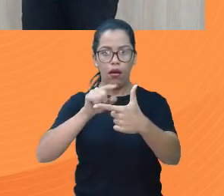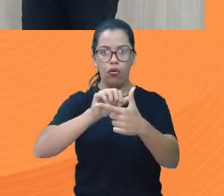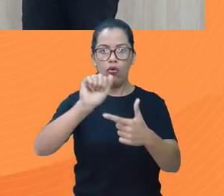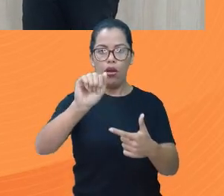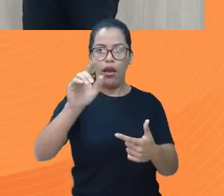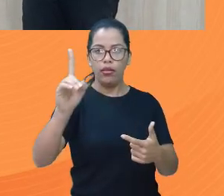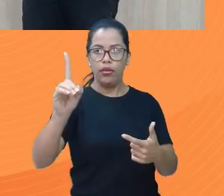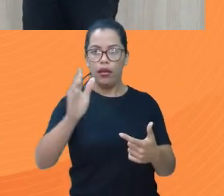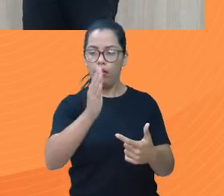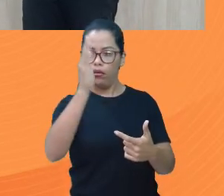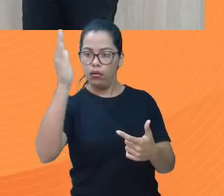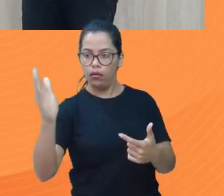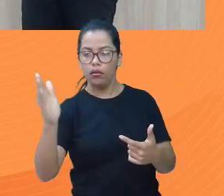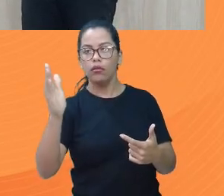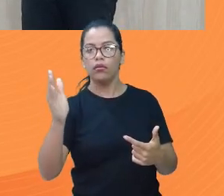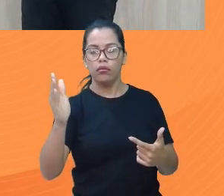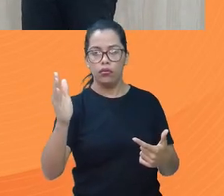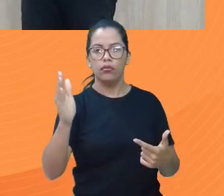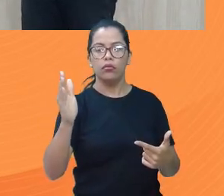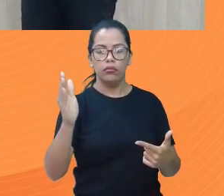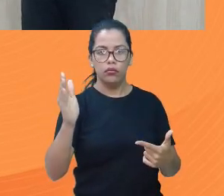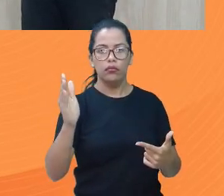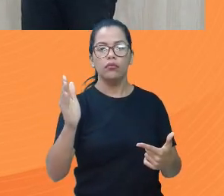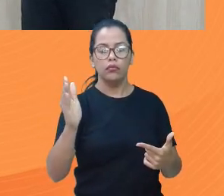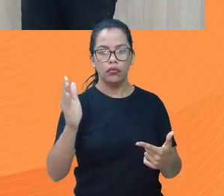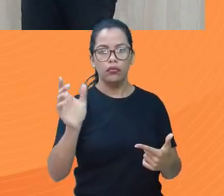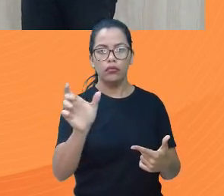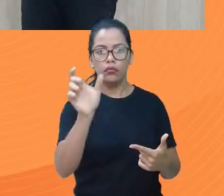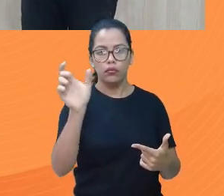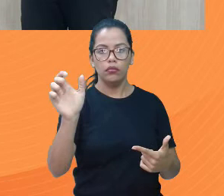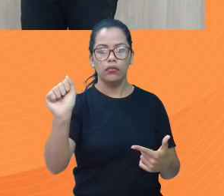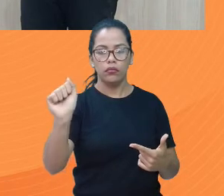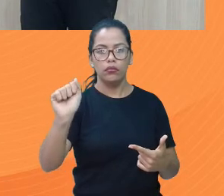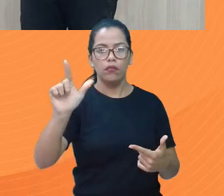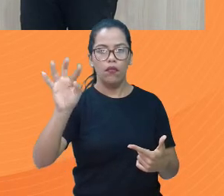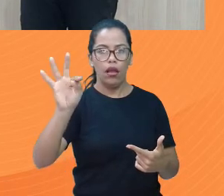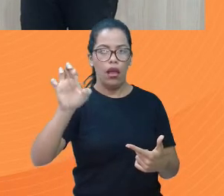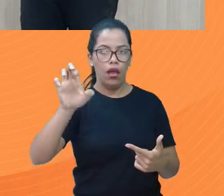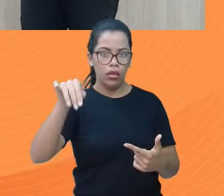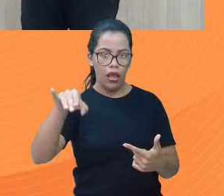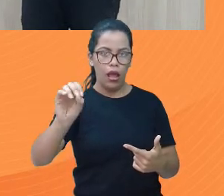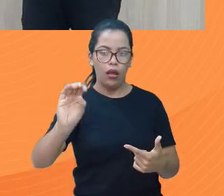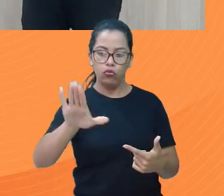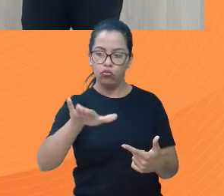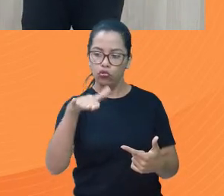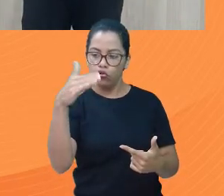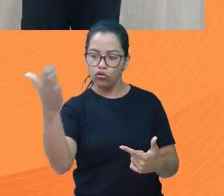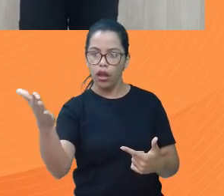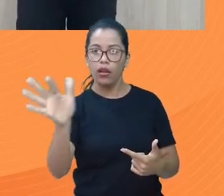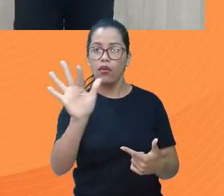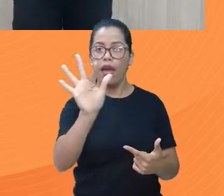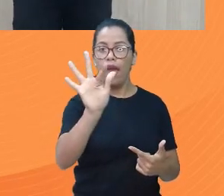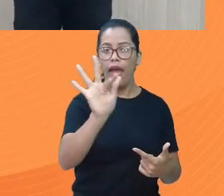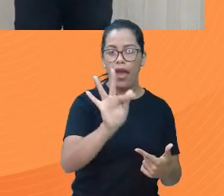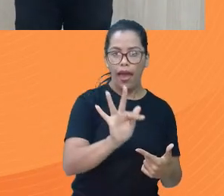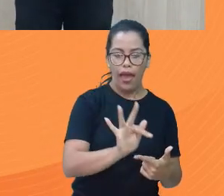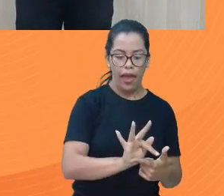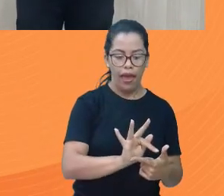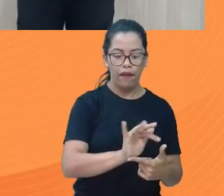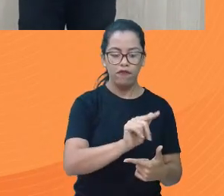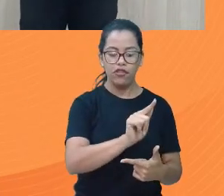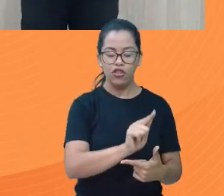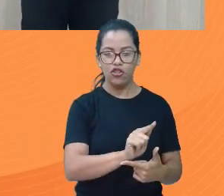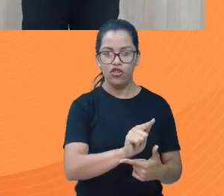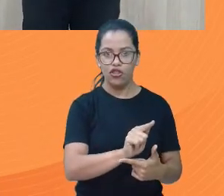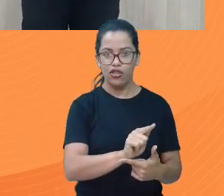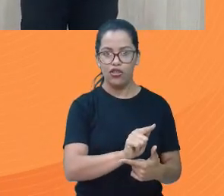lado, eles são alternos externos dos ângulos F e G, que são ângulos que estão embaixo